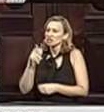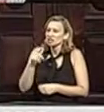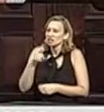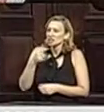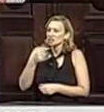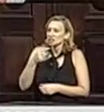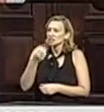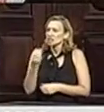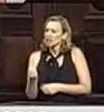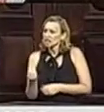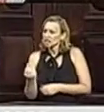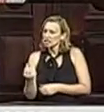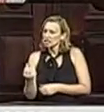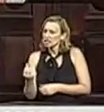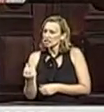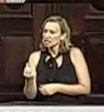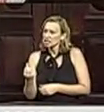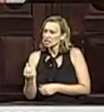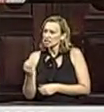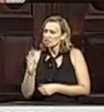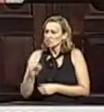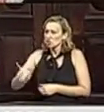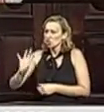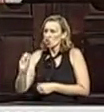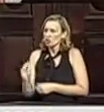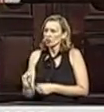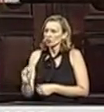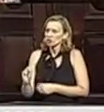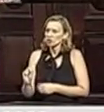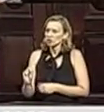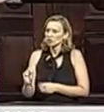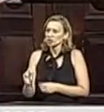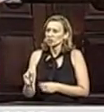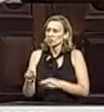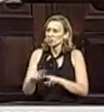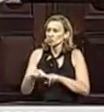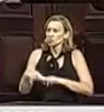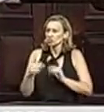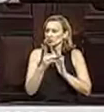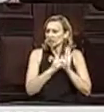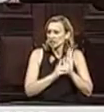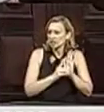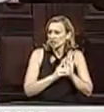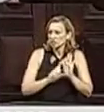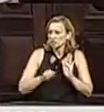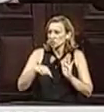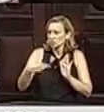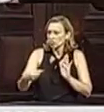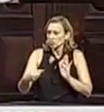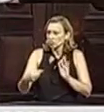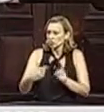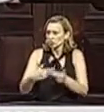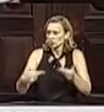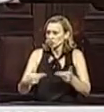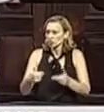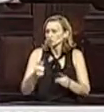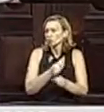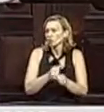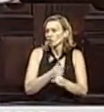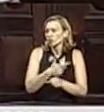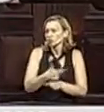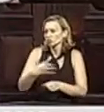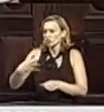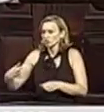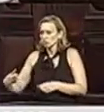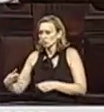de barris de reais, por conta do Repetro e de 21 outros dispositivos no ano 2014.